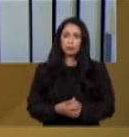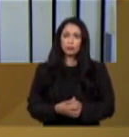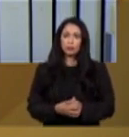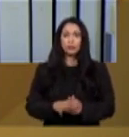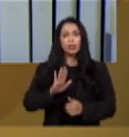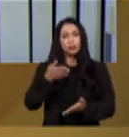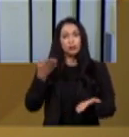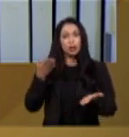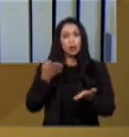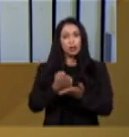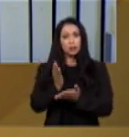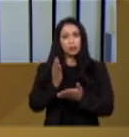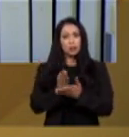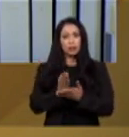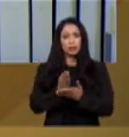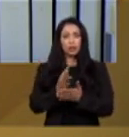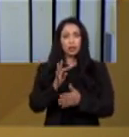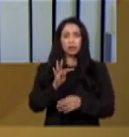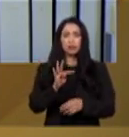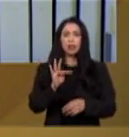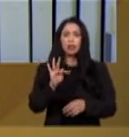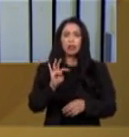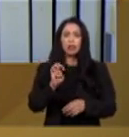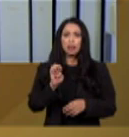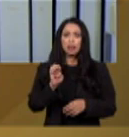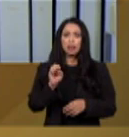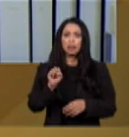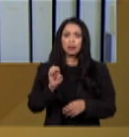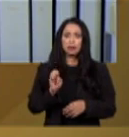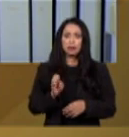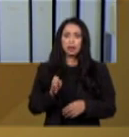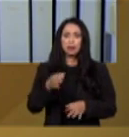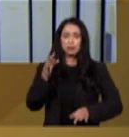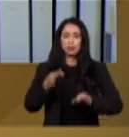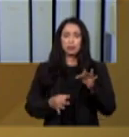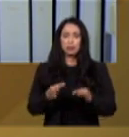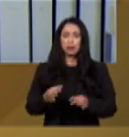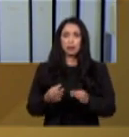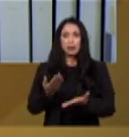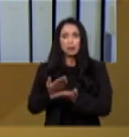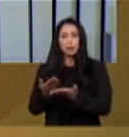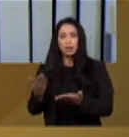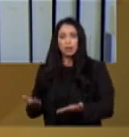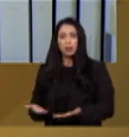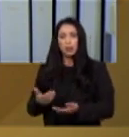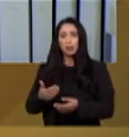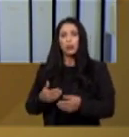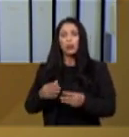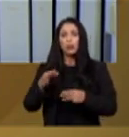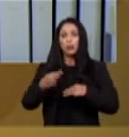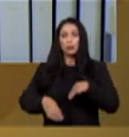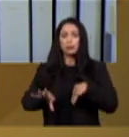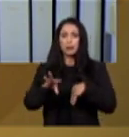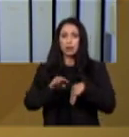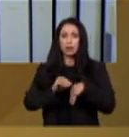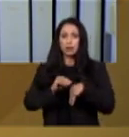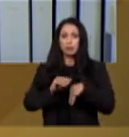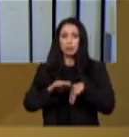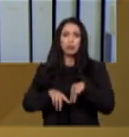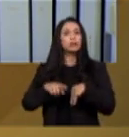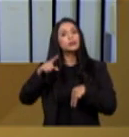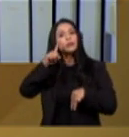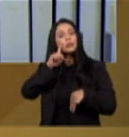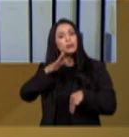foi aprovada essa tese para esse julgamento, vencidos os ministros Marco Aurélio, Luiz Edson Fachin e Rosa